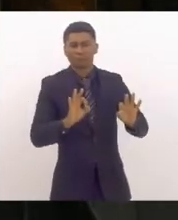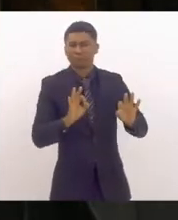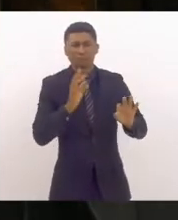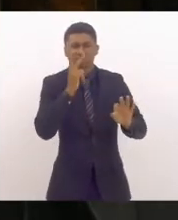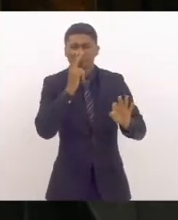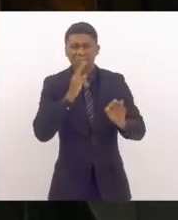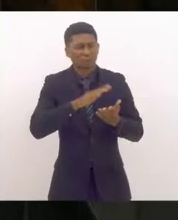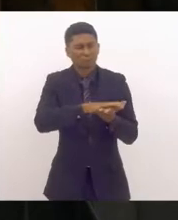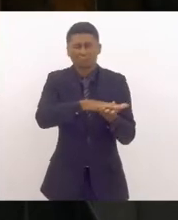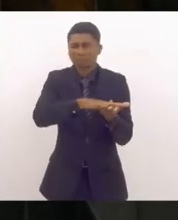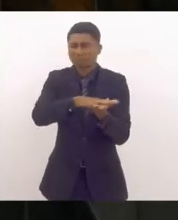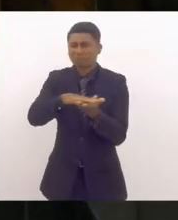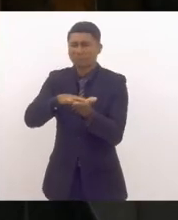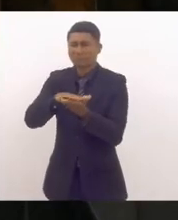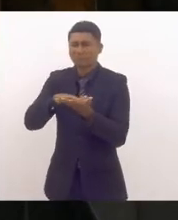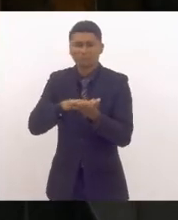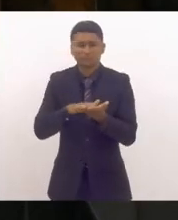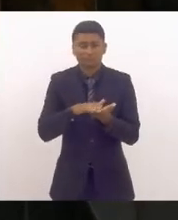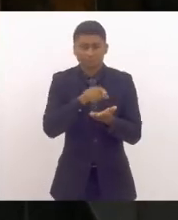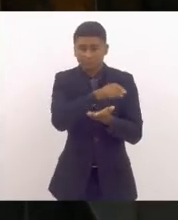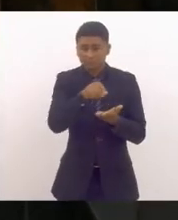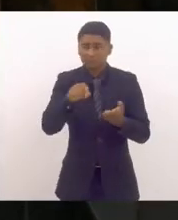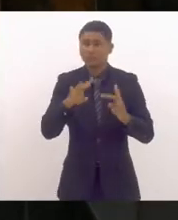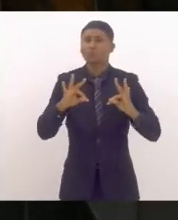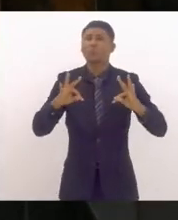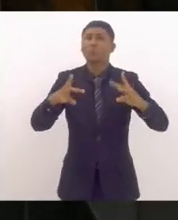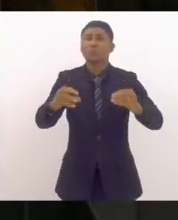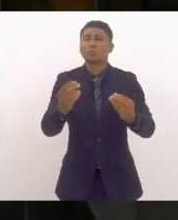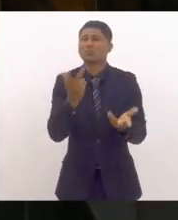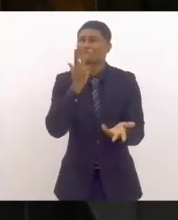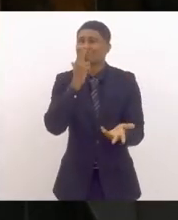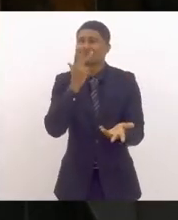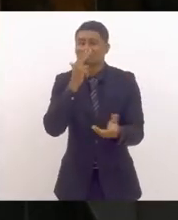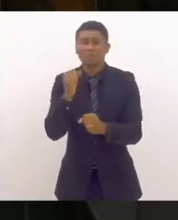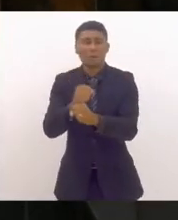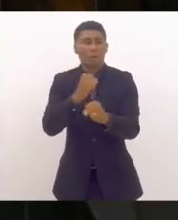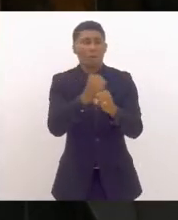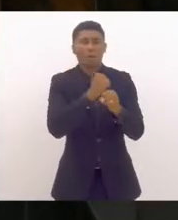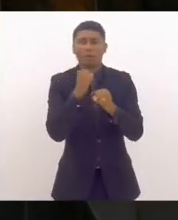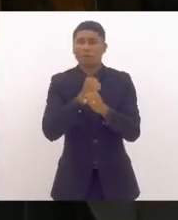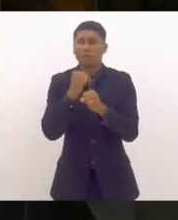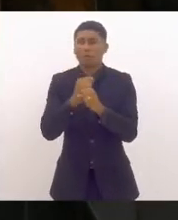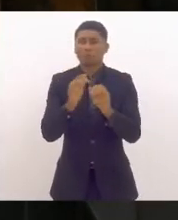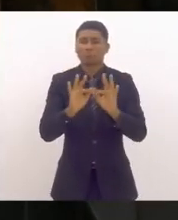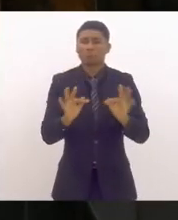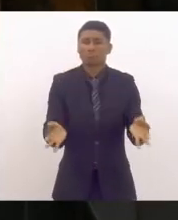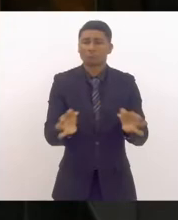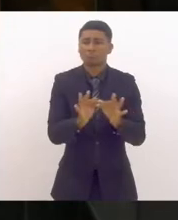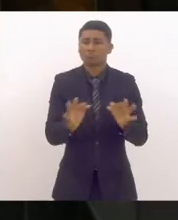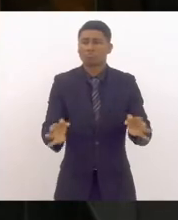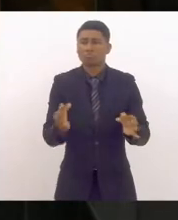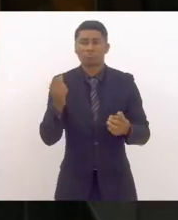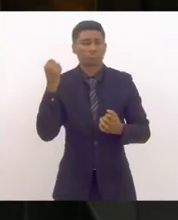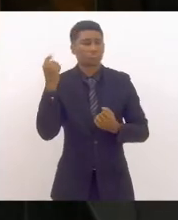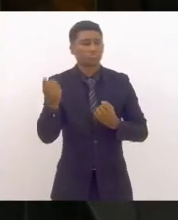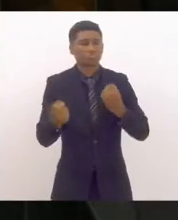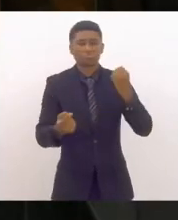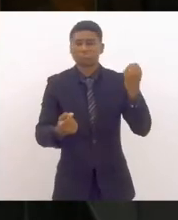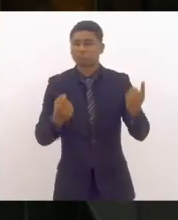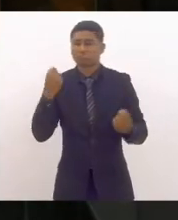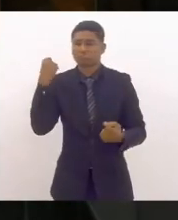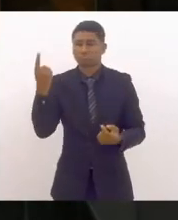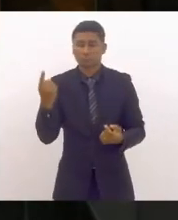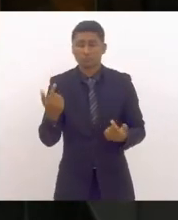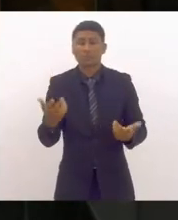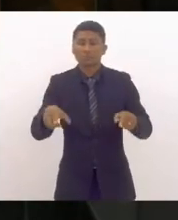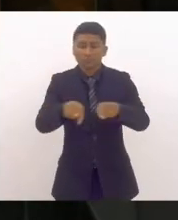tudo obra de varejo e a imensa maioria a imensa maioria